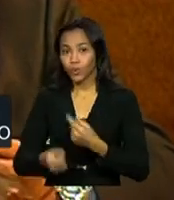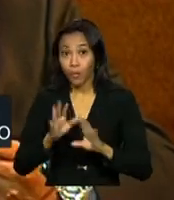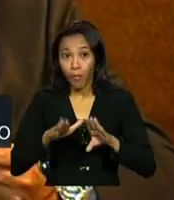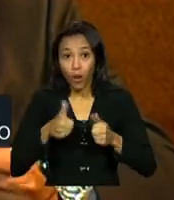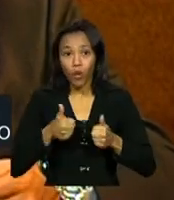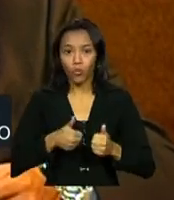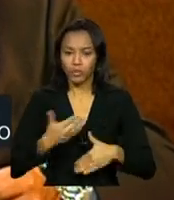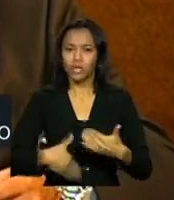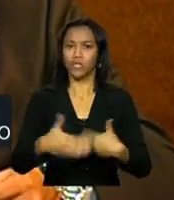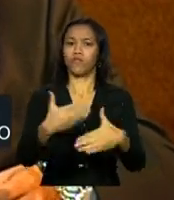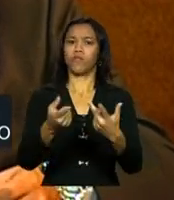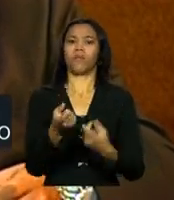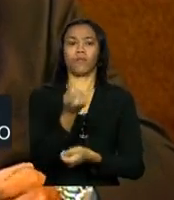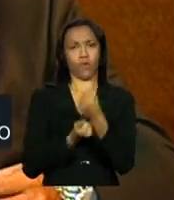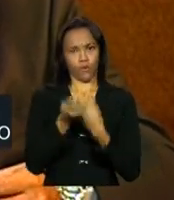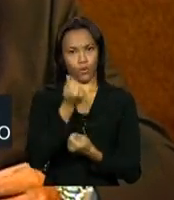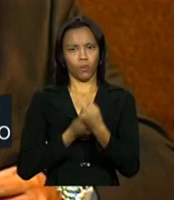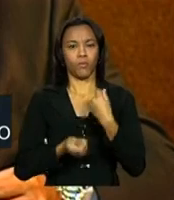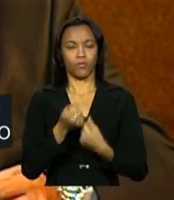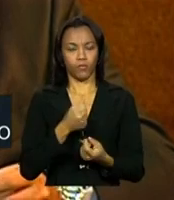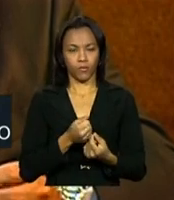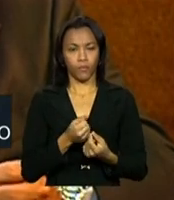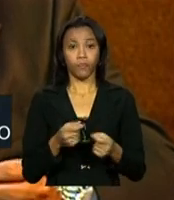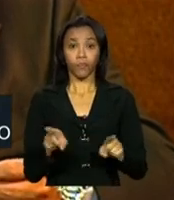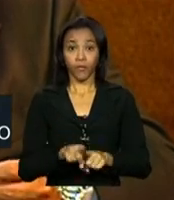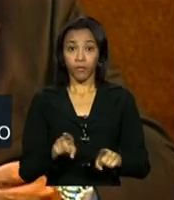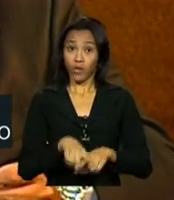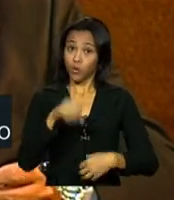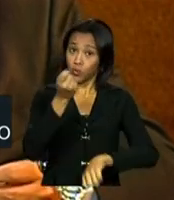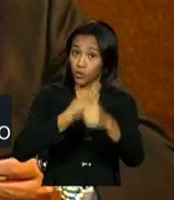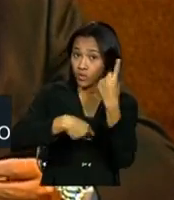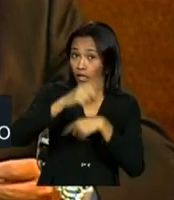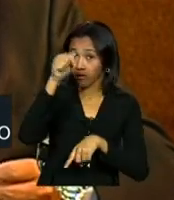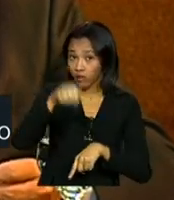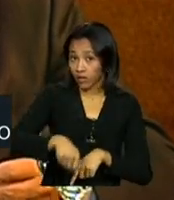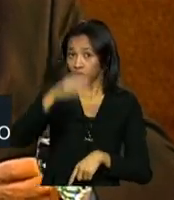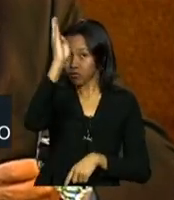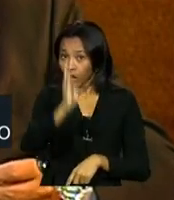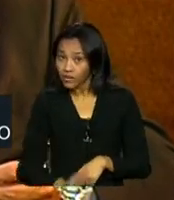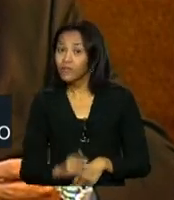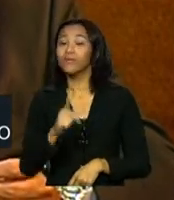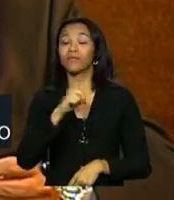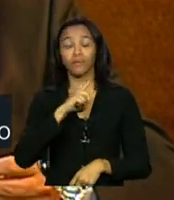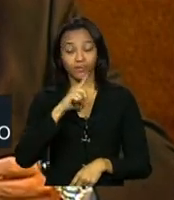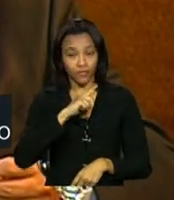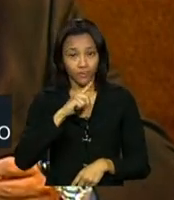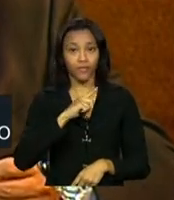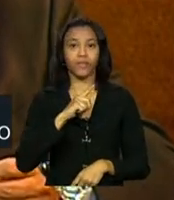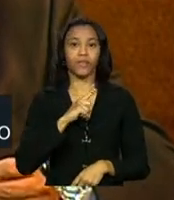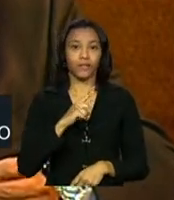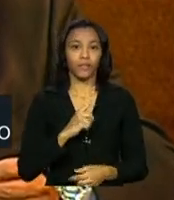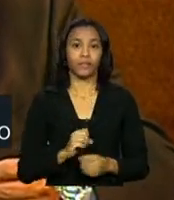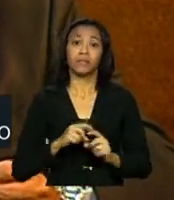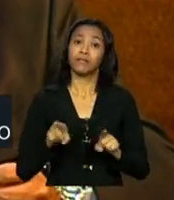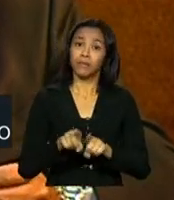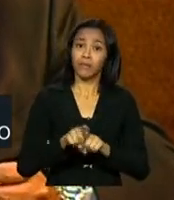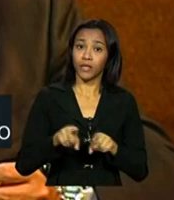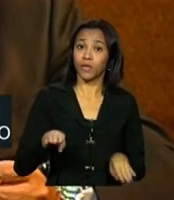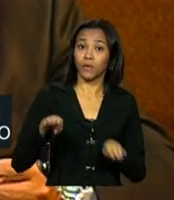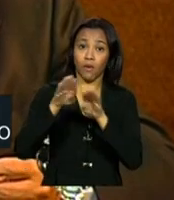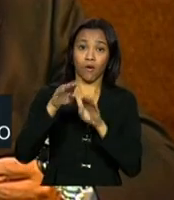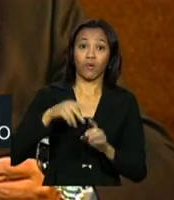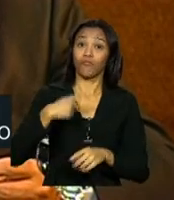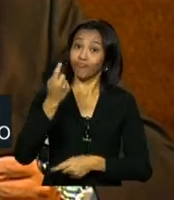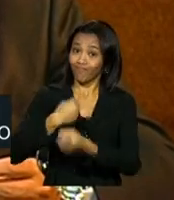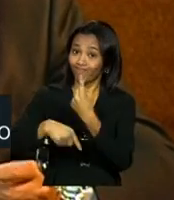desempenho econômico a prosperidade do Brasil tem consequências sobre a prosperidade Mundial